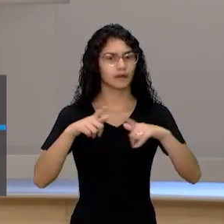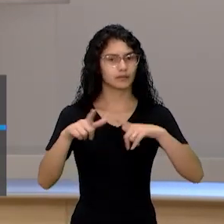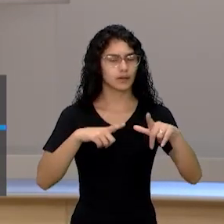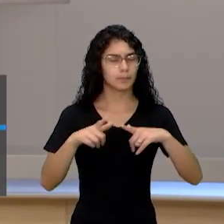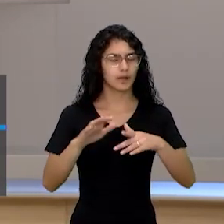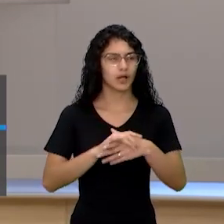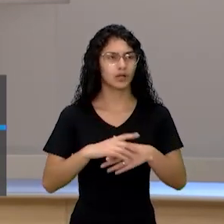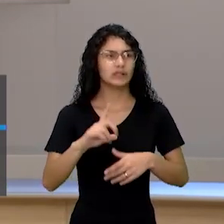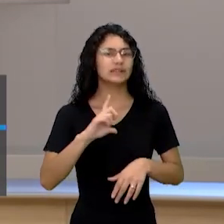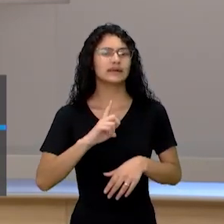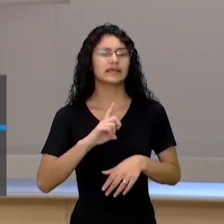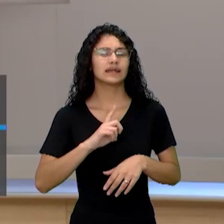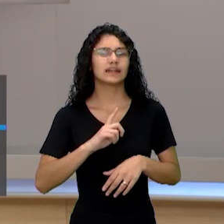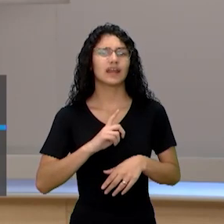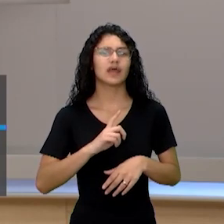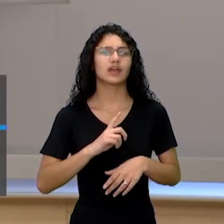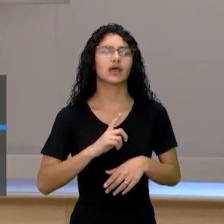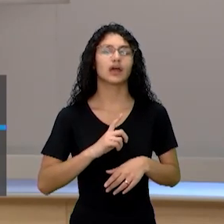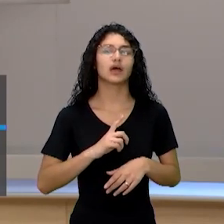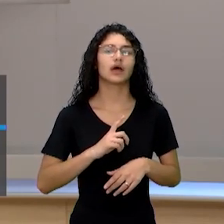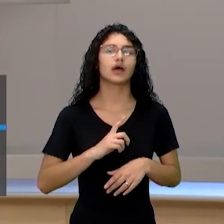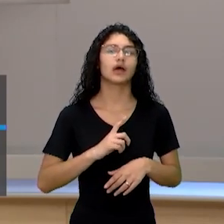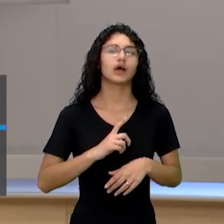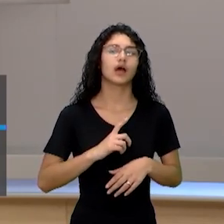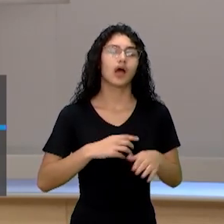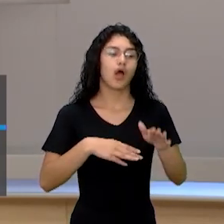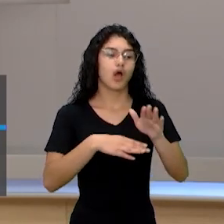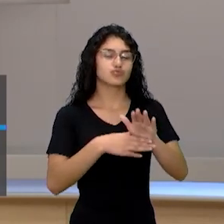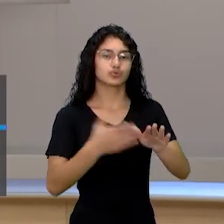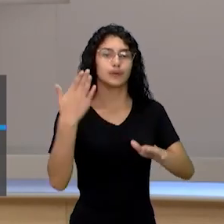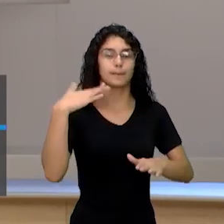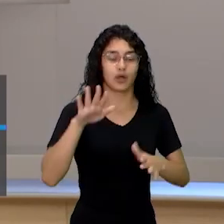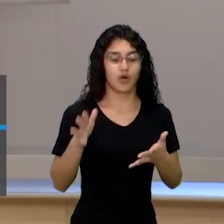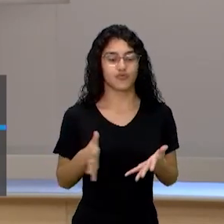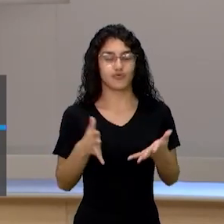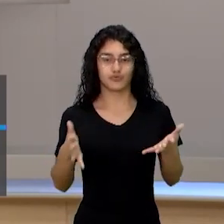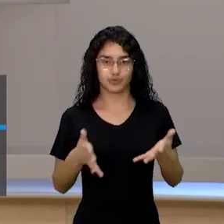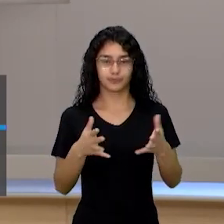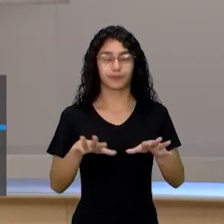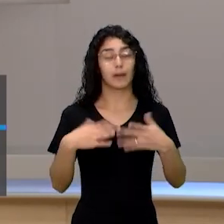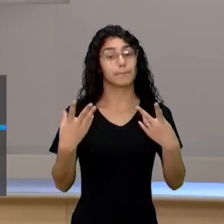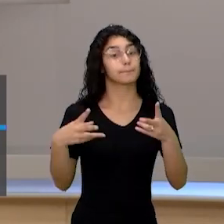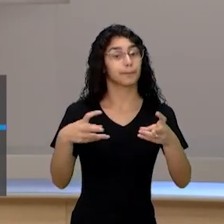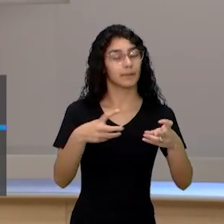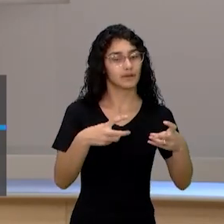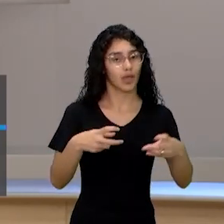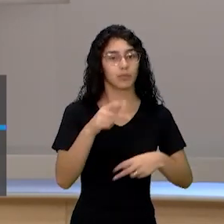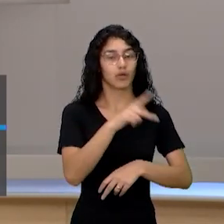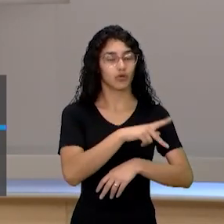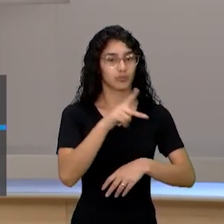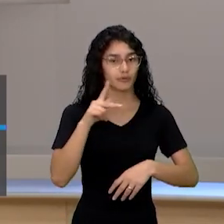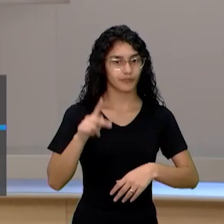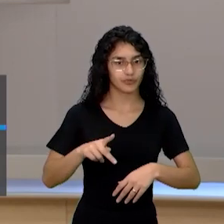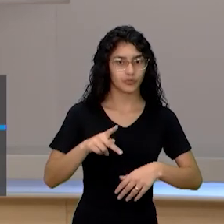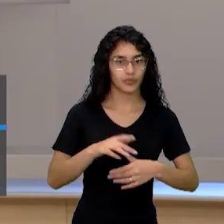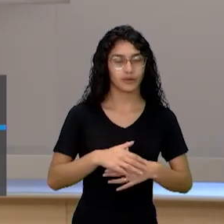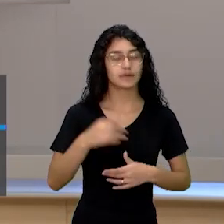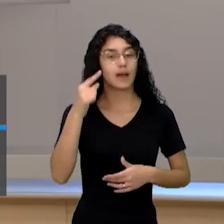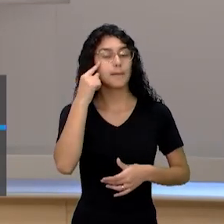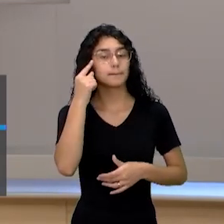imprima sucesso para os estudantes com altas habilidades? Porque o que a gente costuma perceber é que os professores acreditam que